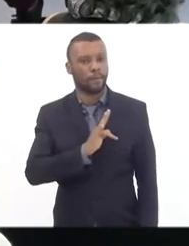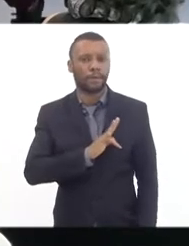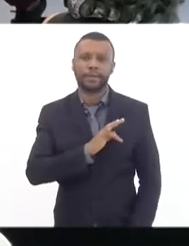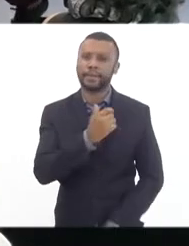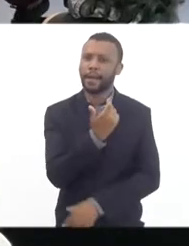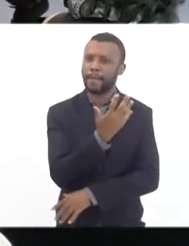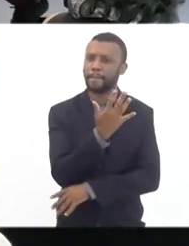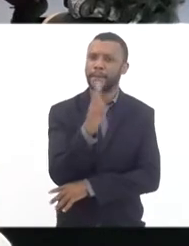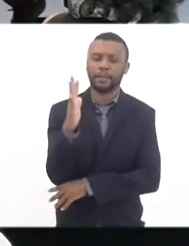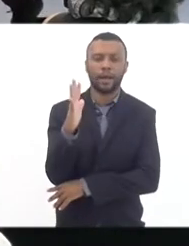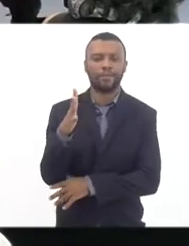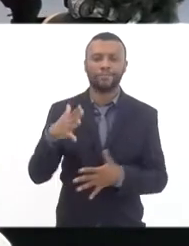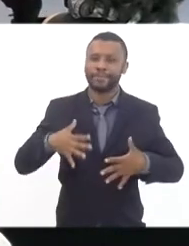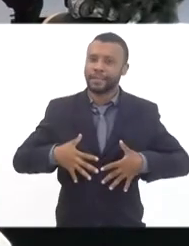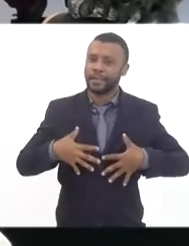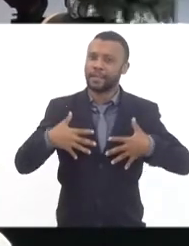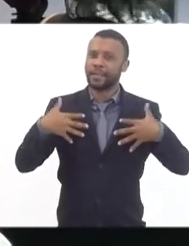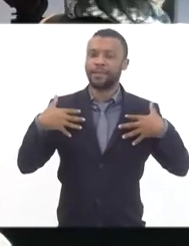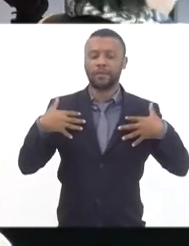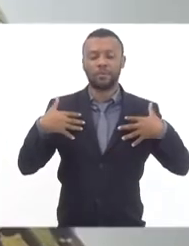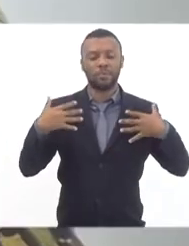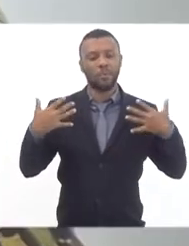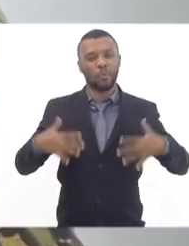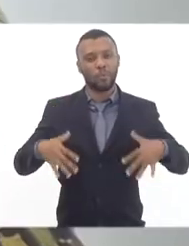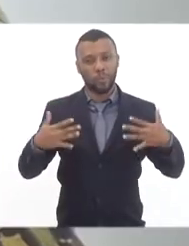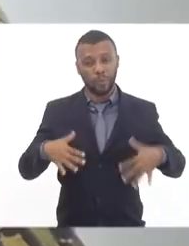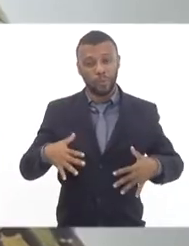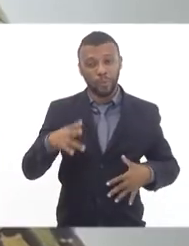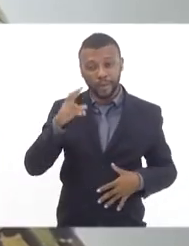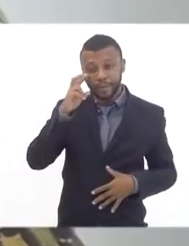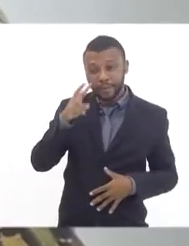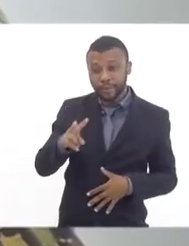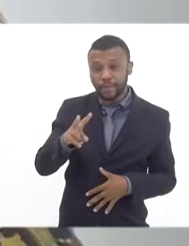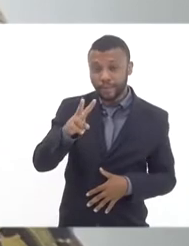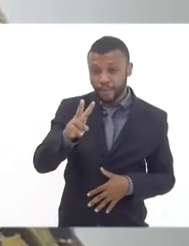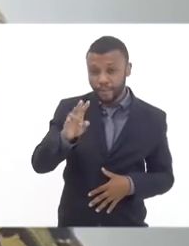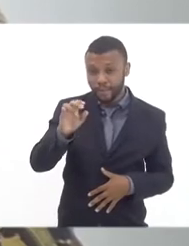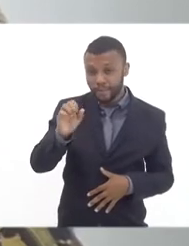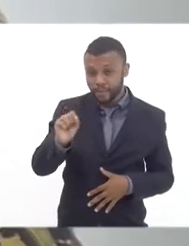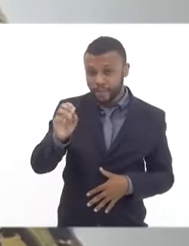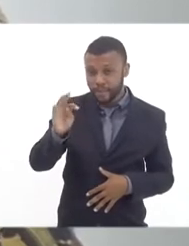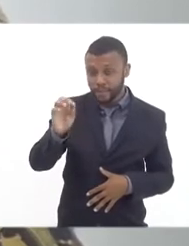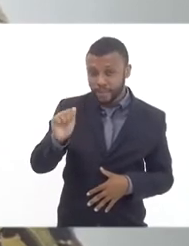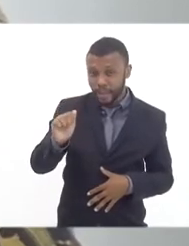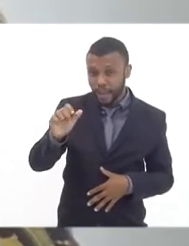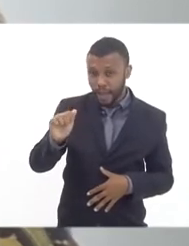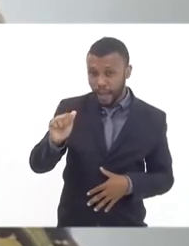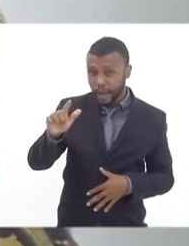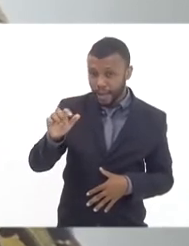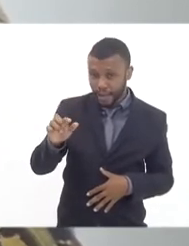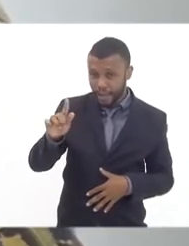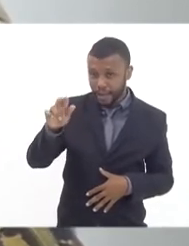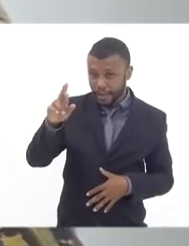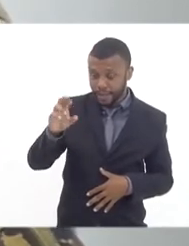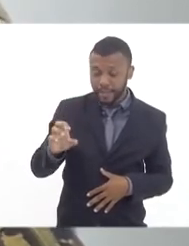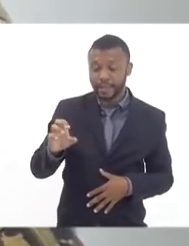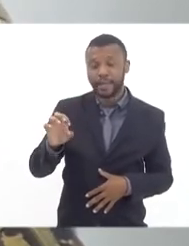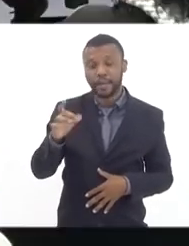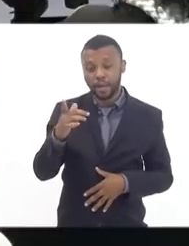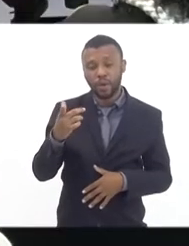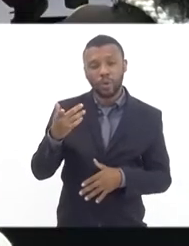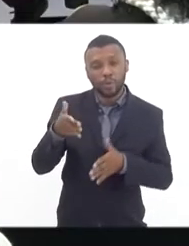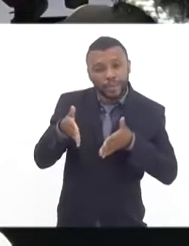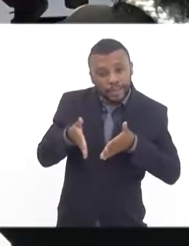uma satisfação muito grande saber que o senhor mora em Vista Alegre, eu sou do Largo da Ideia, nasci ali na área rural da nossa cidade,